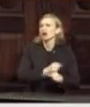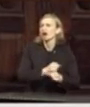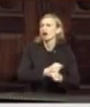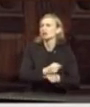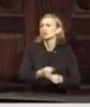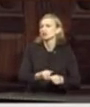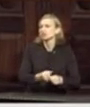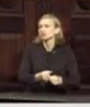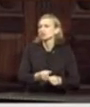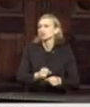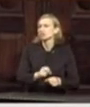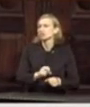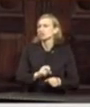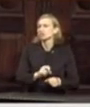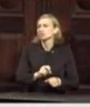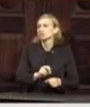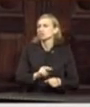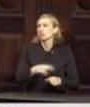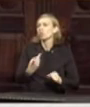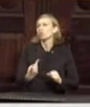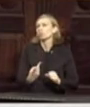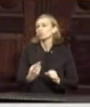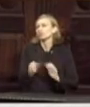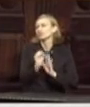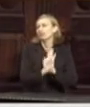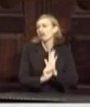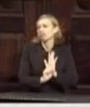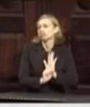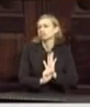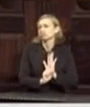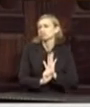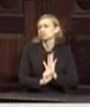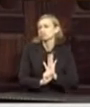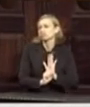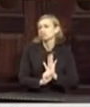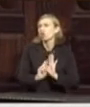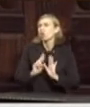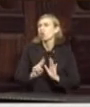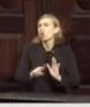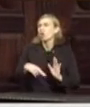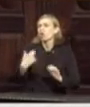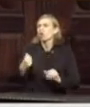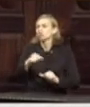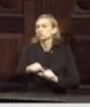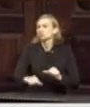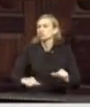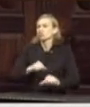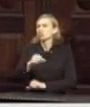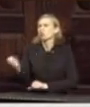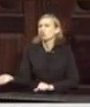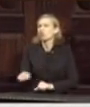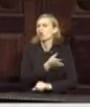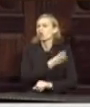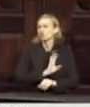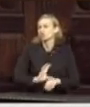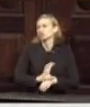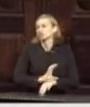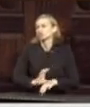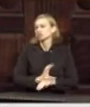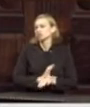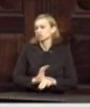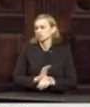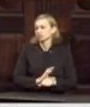nas próximas décadas, talvez até uma nova constituinte, essa emenda não seja